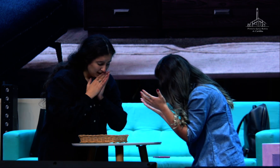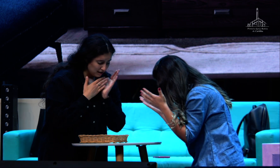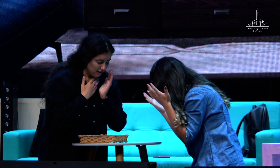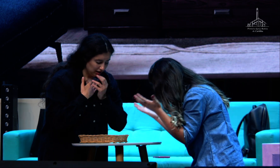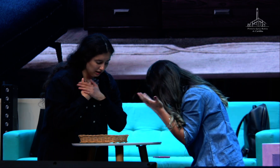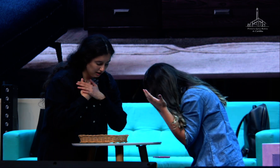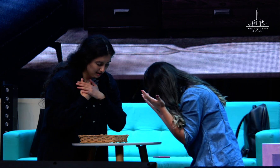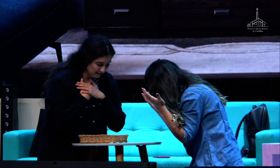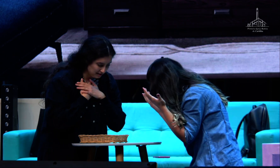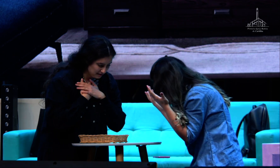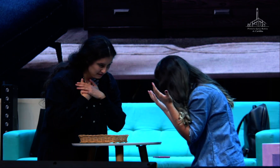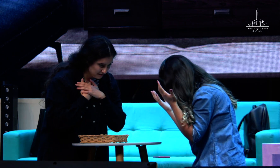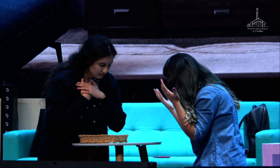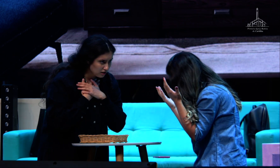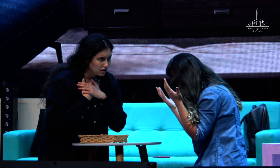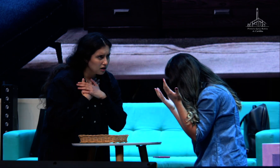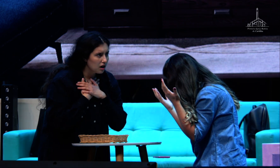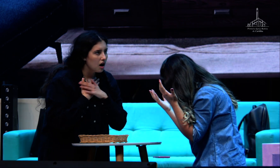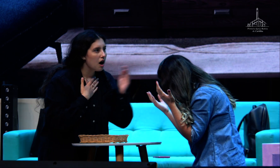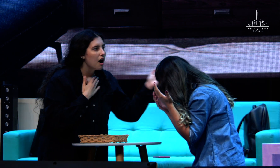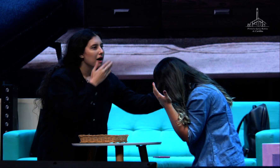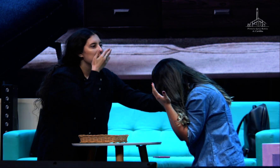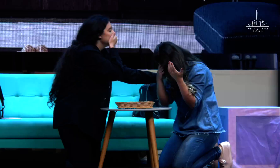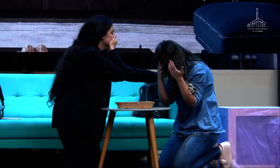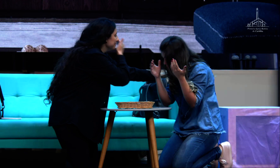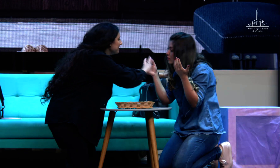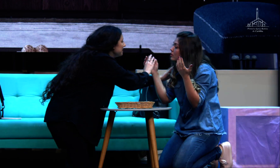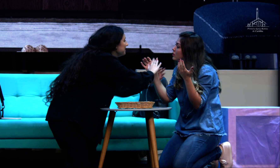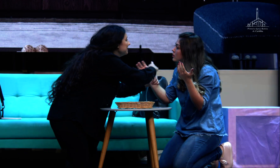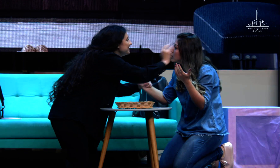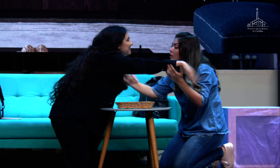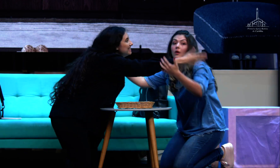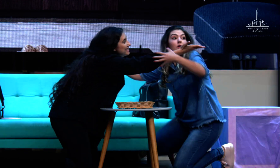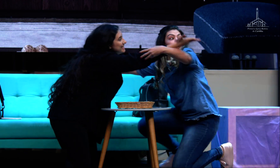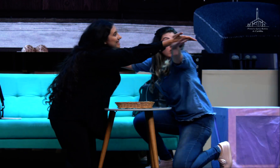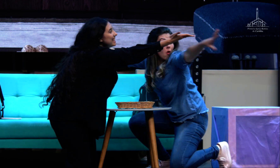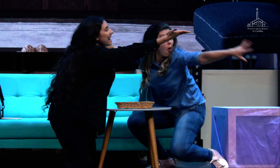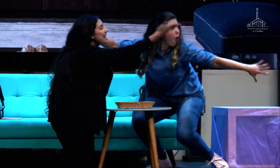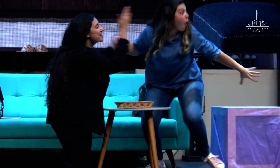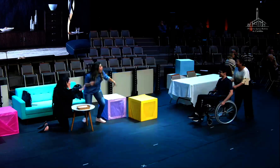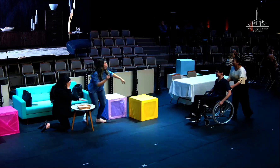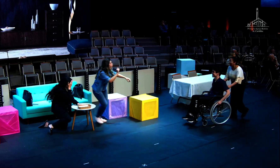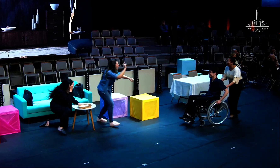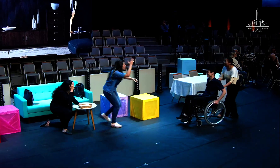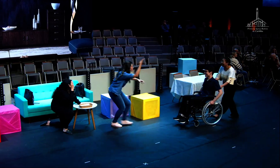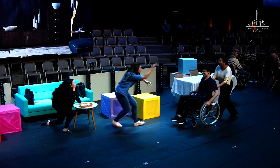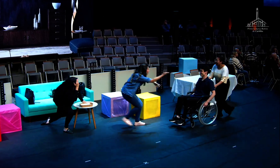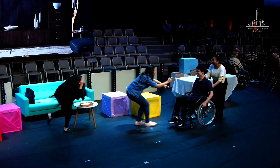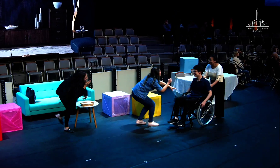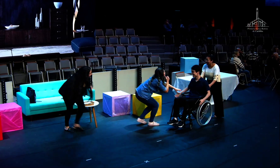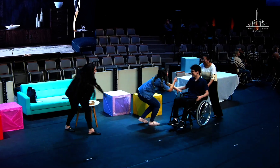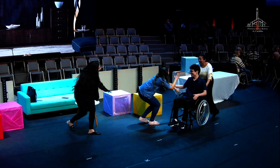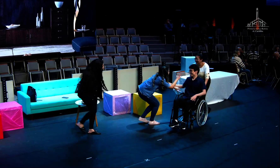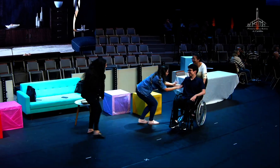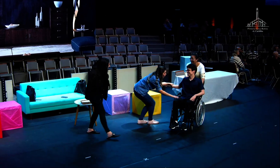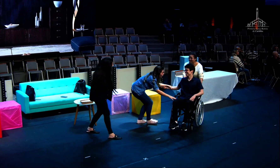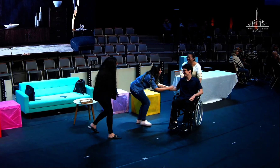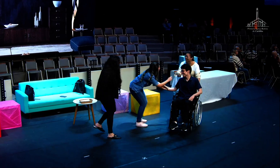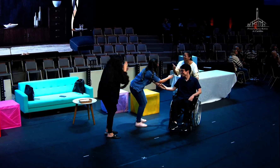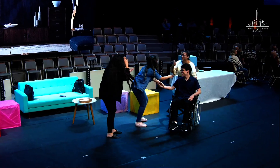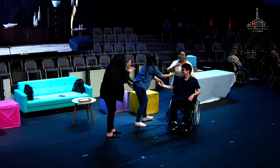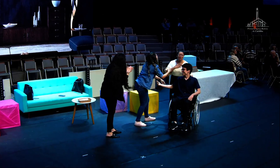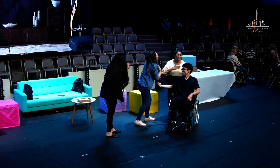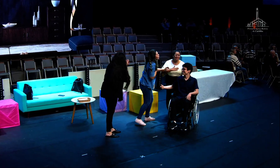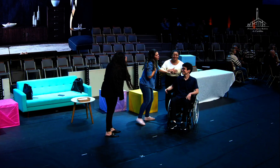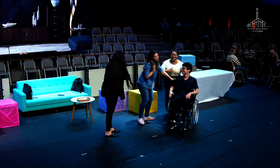favor, Deus. Sim, Senhor, escute. Ei, ei, olha ali. Richard, o que aconteceu com você? Você está bem?